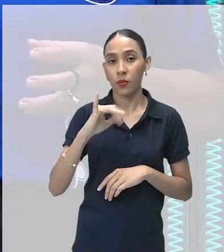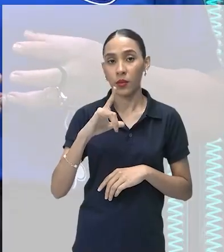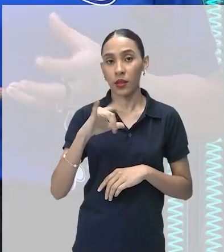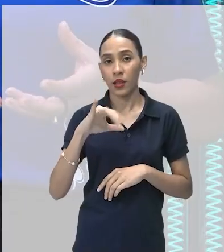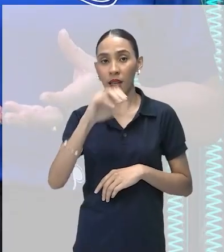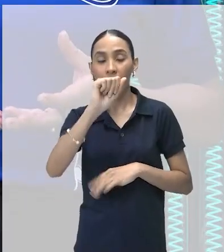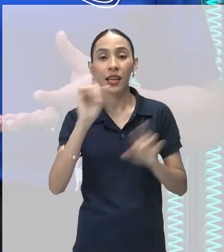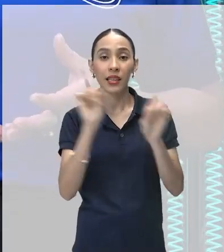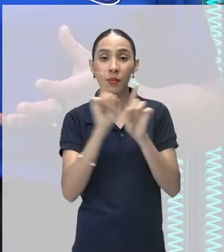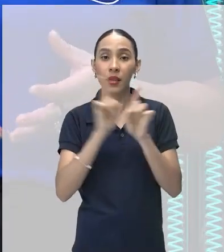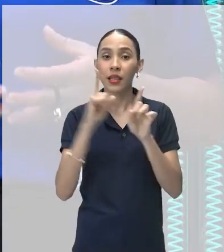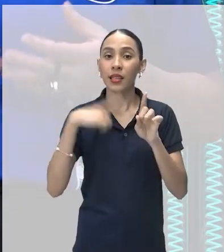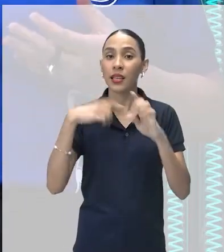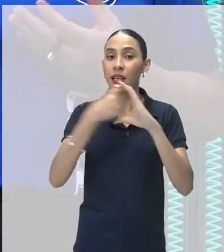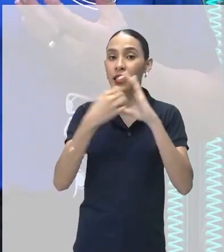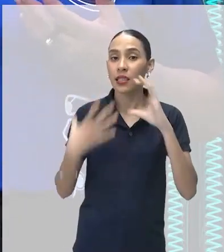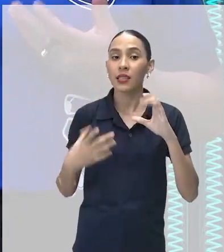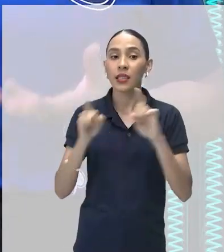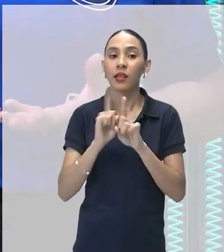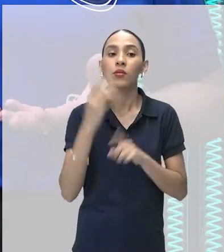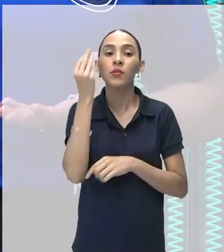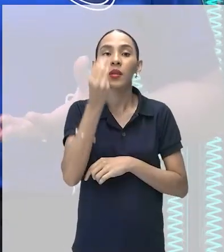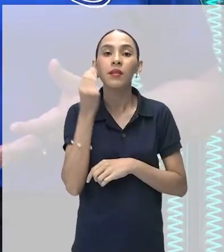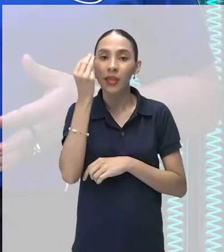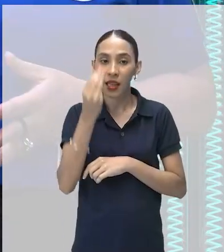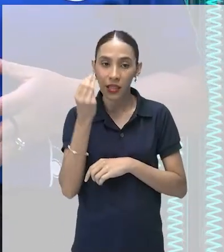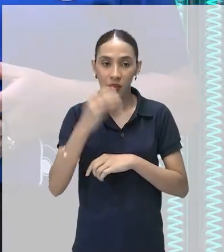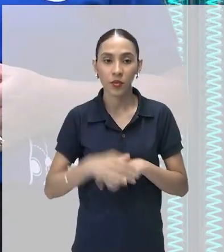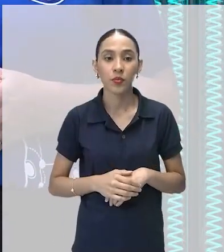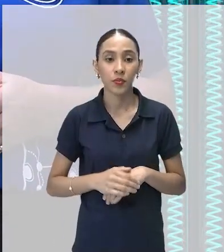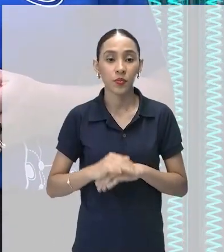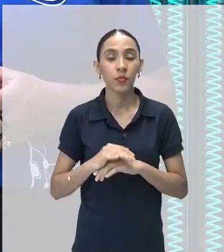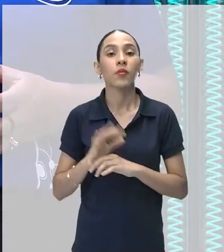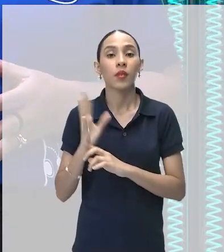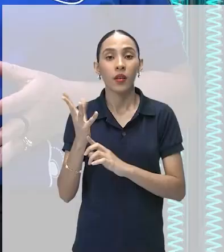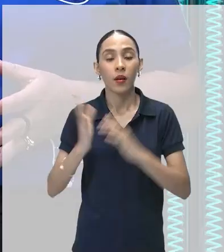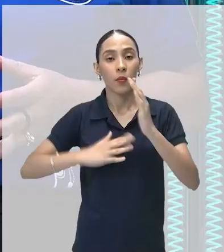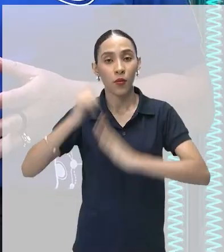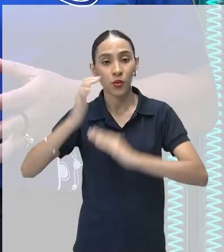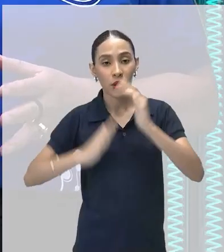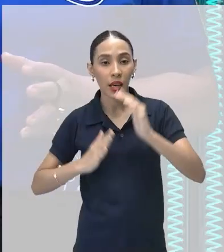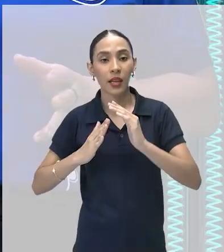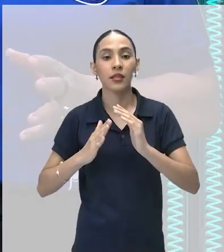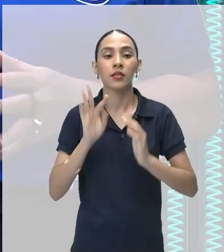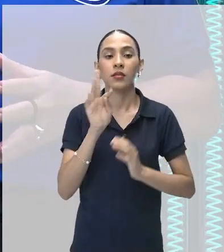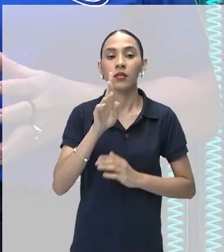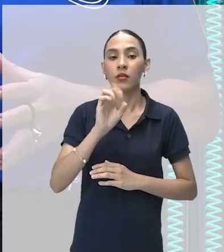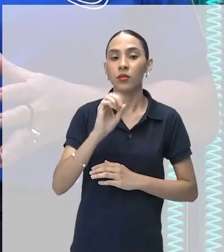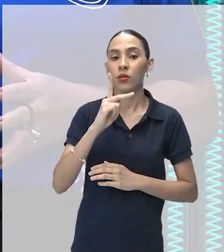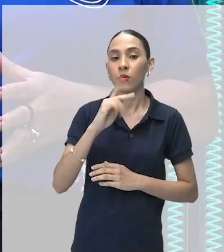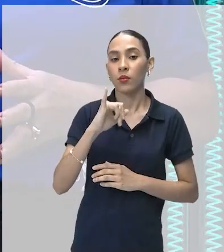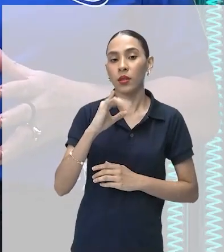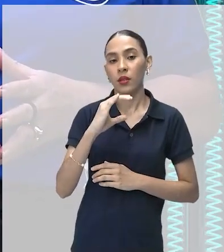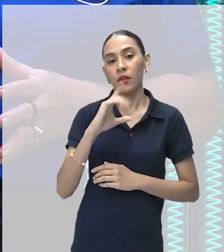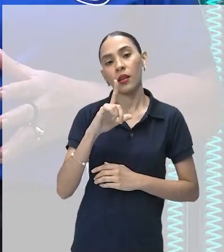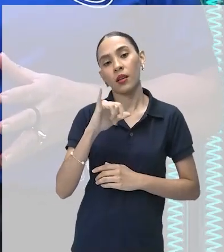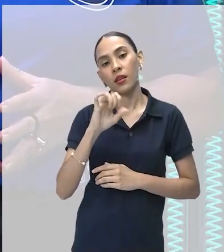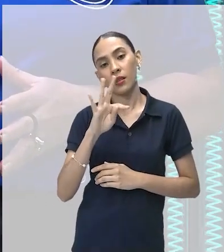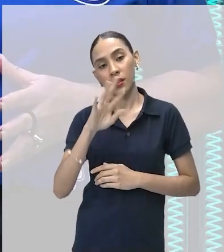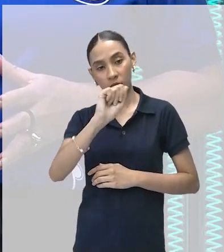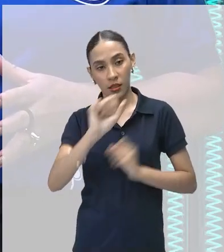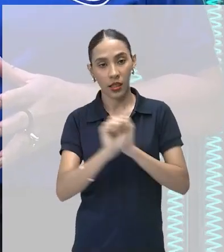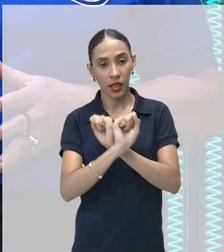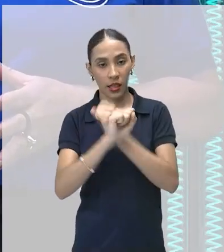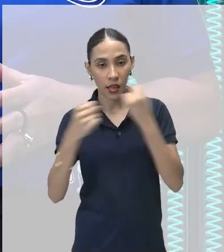algo como característica que é o experimentalismo. Os artistas tropicalistas quebram regras musicais